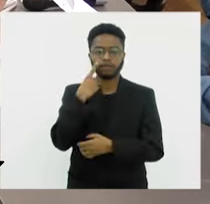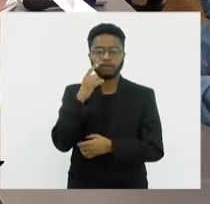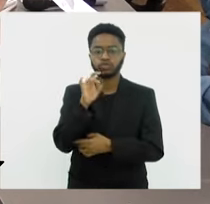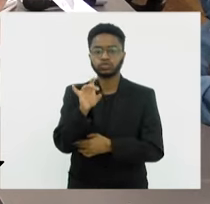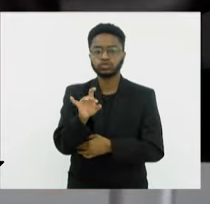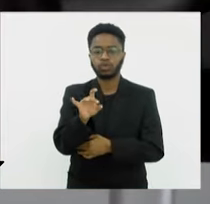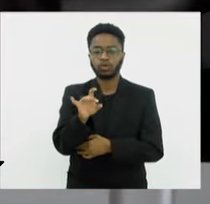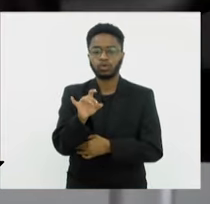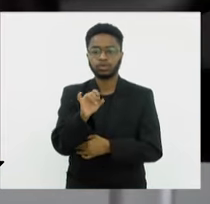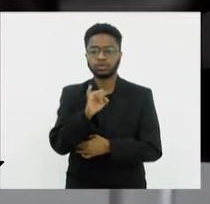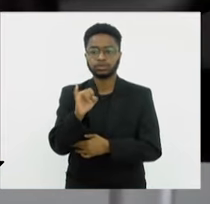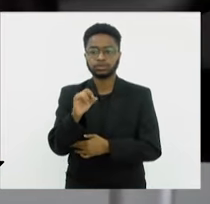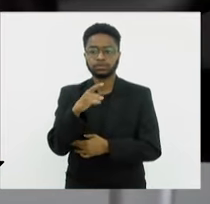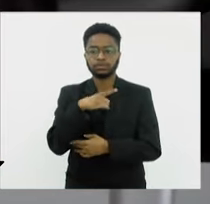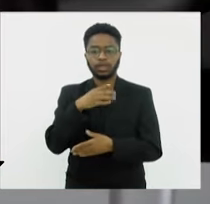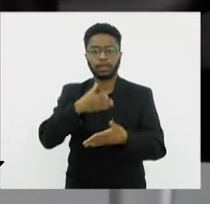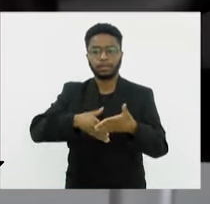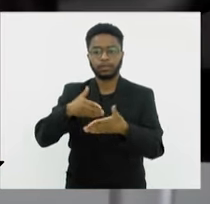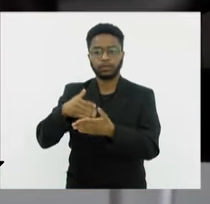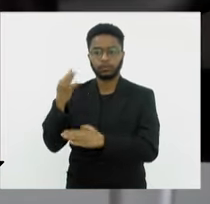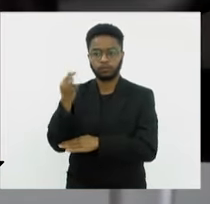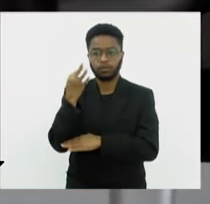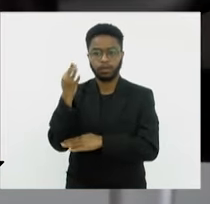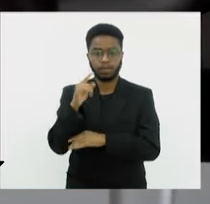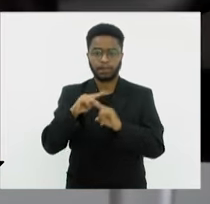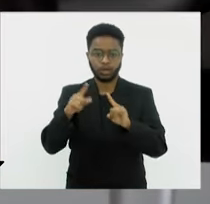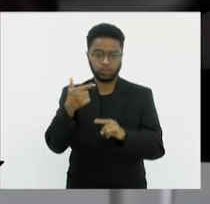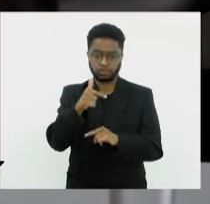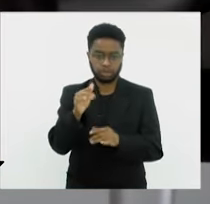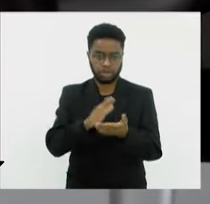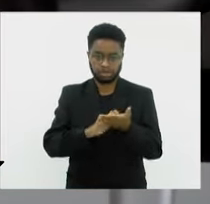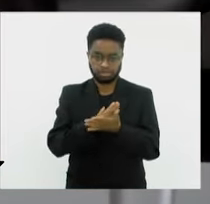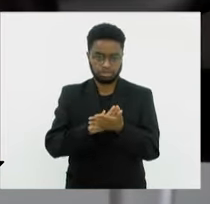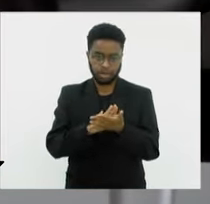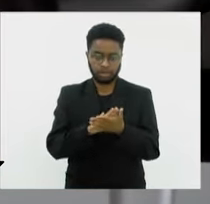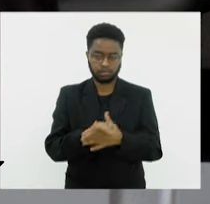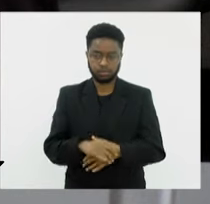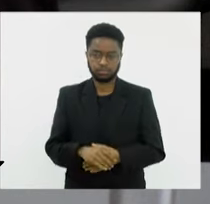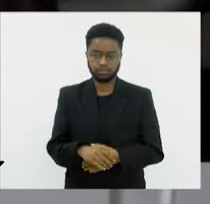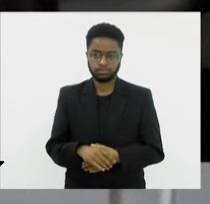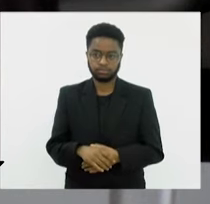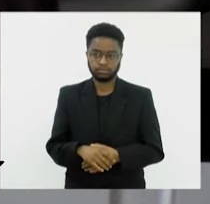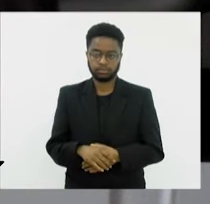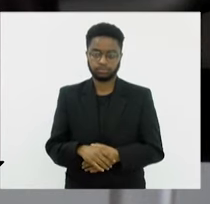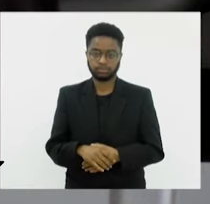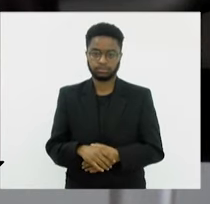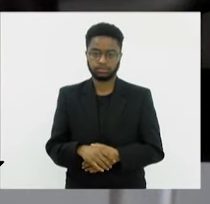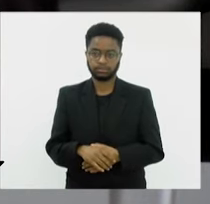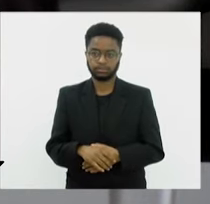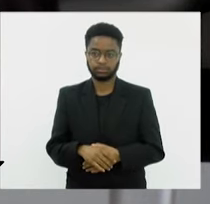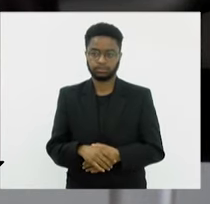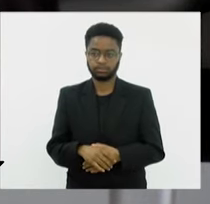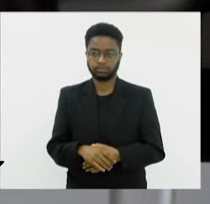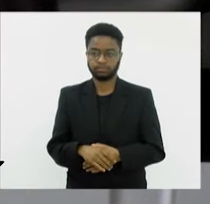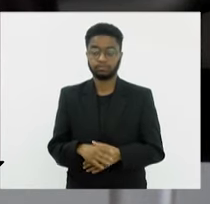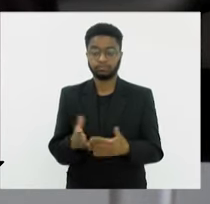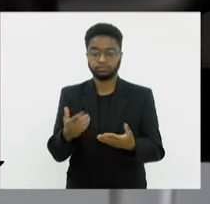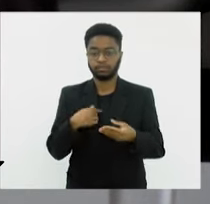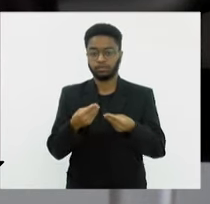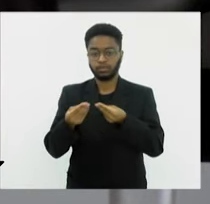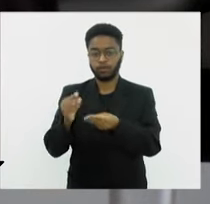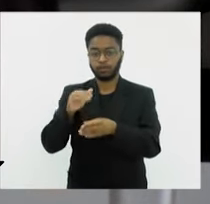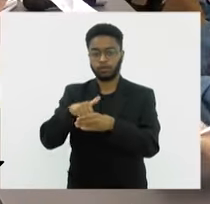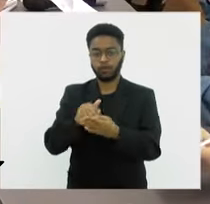se havia óbice formal. Eu lembro disso. Há óbice formal, não estou devolvendo sem